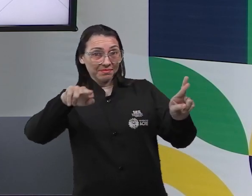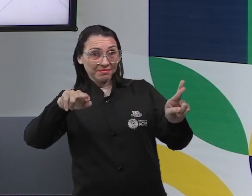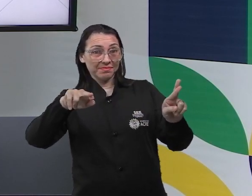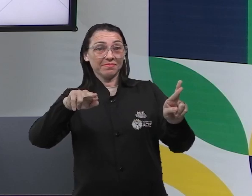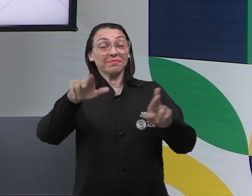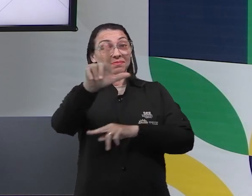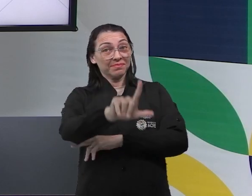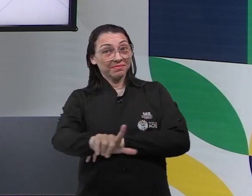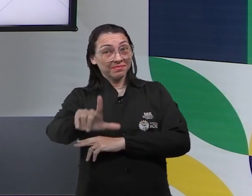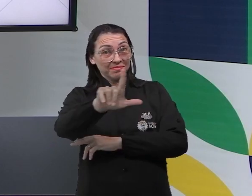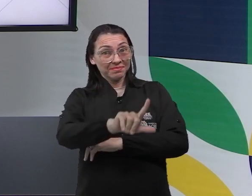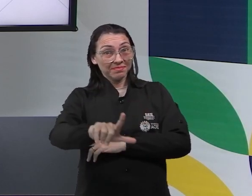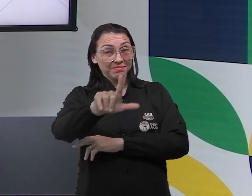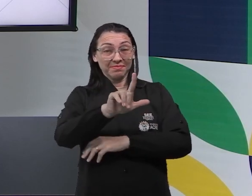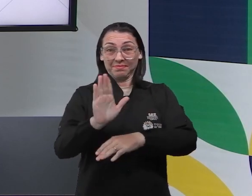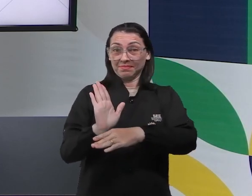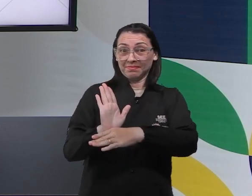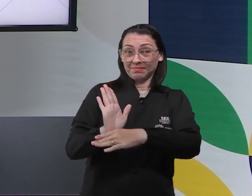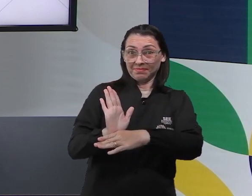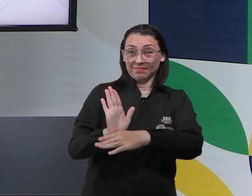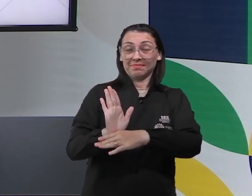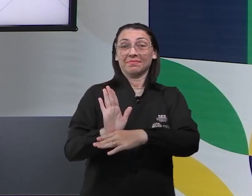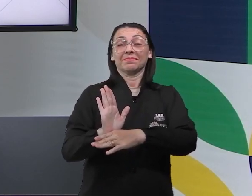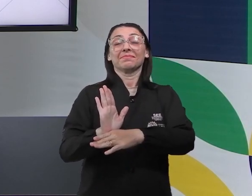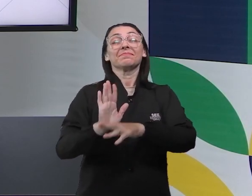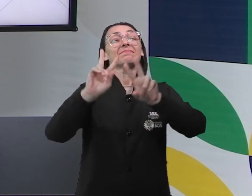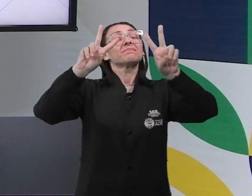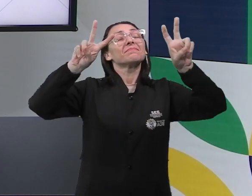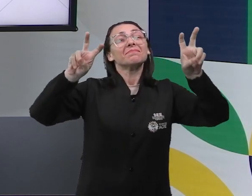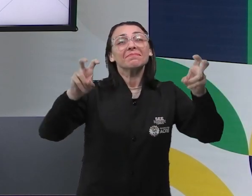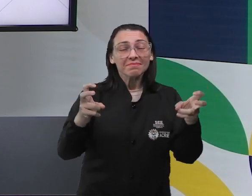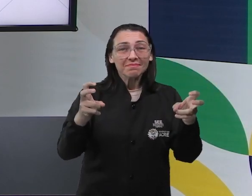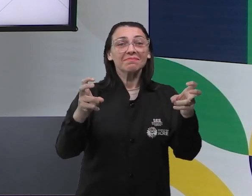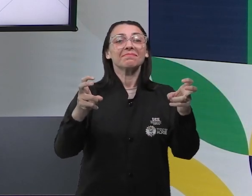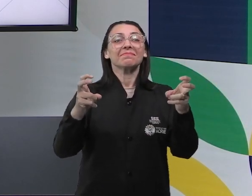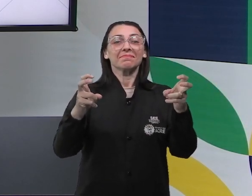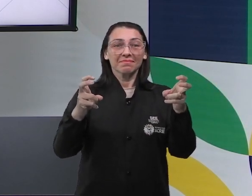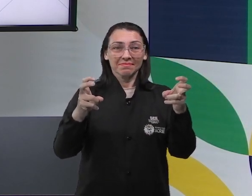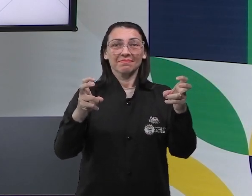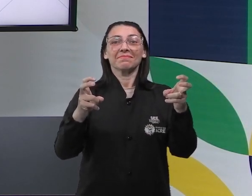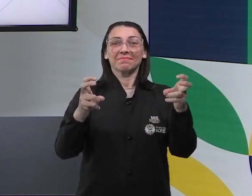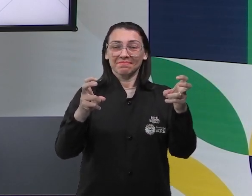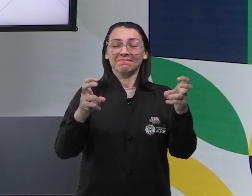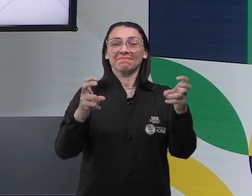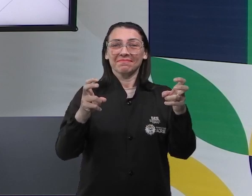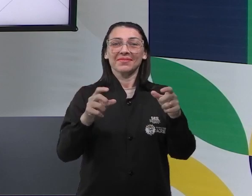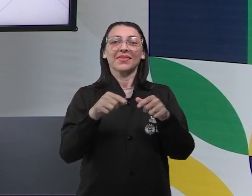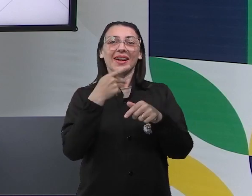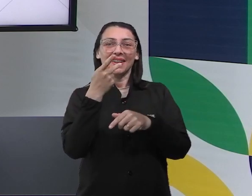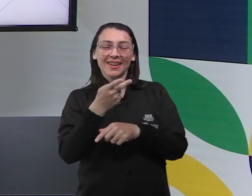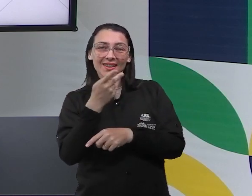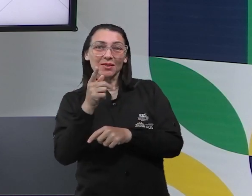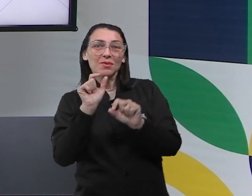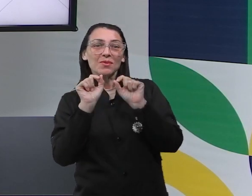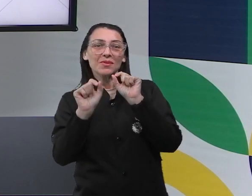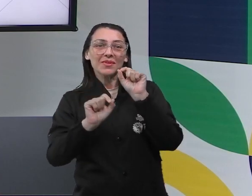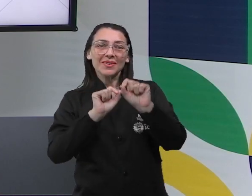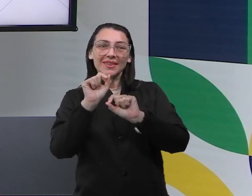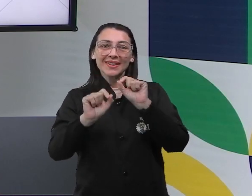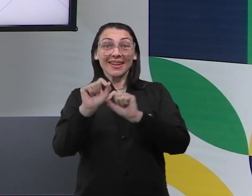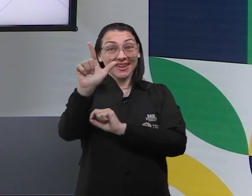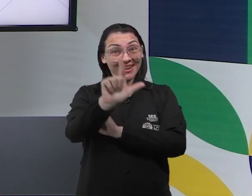sobre literatura e cinema. E a nossa temática é bastante peculiar. Estamos falando